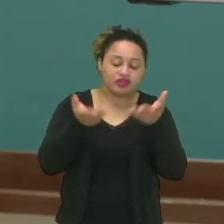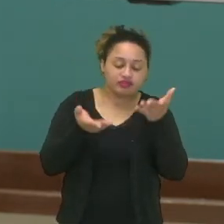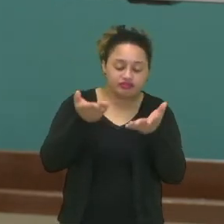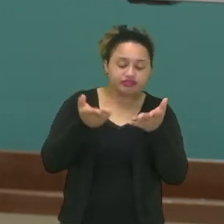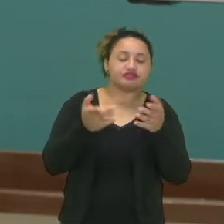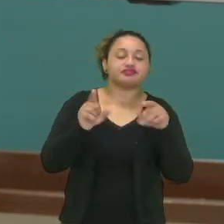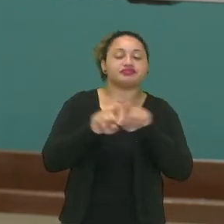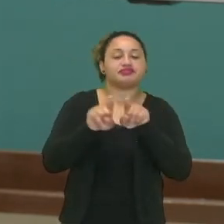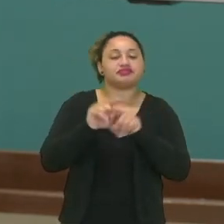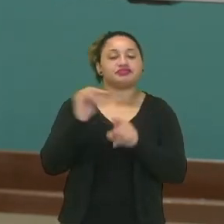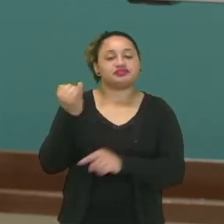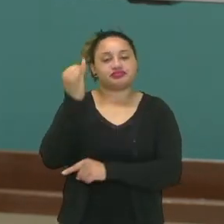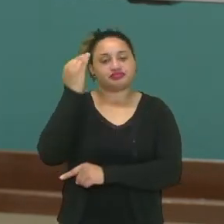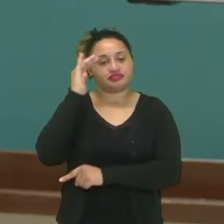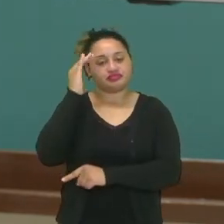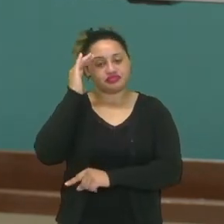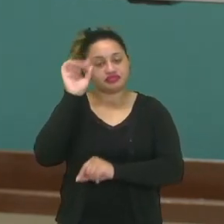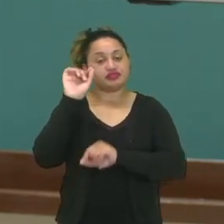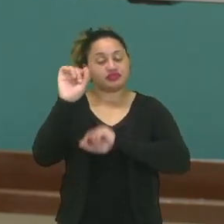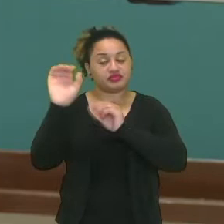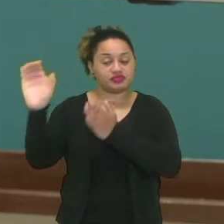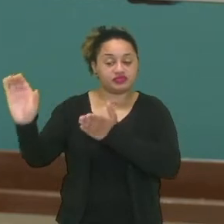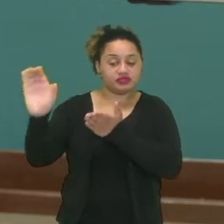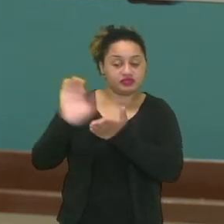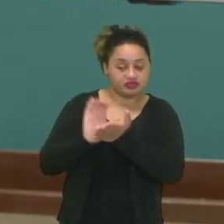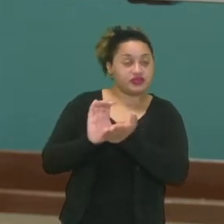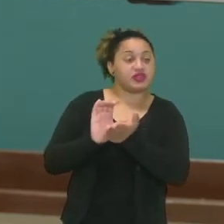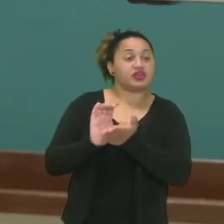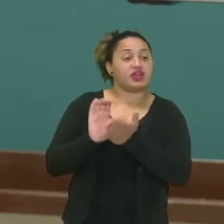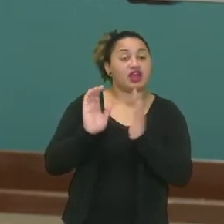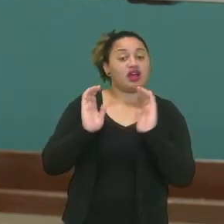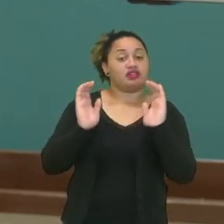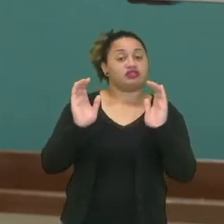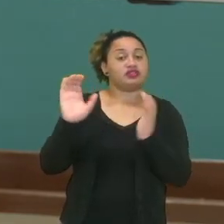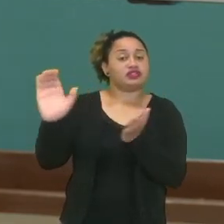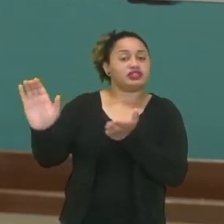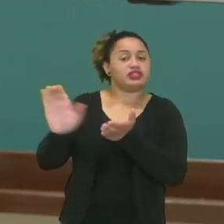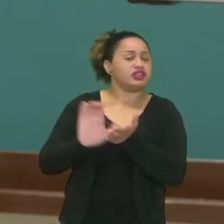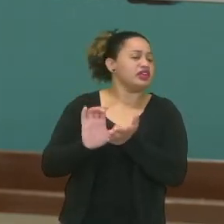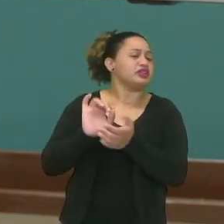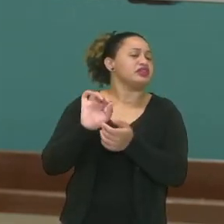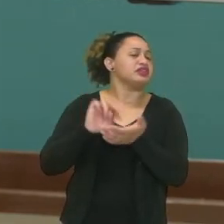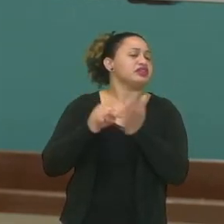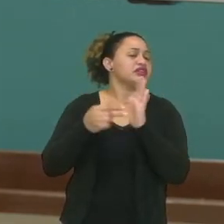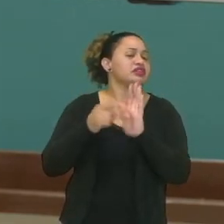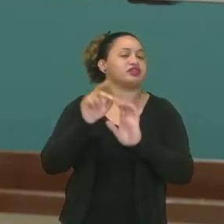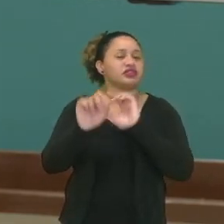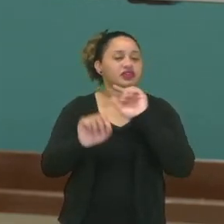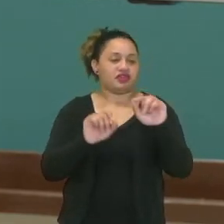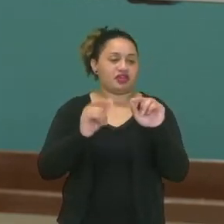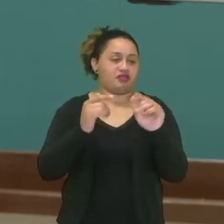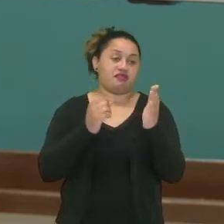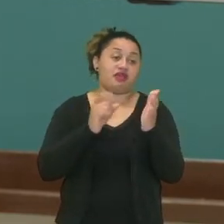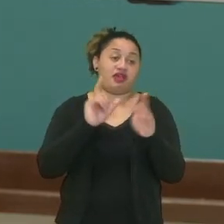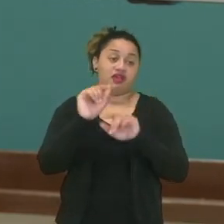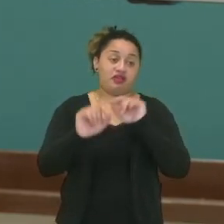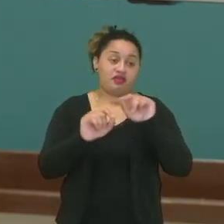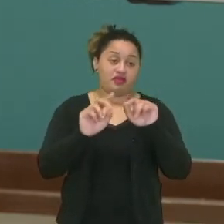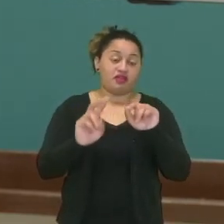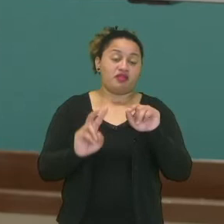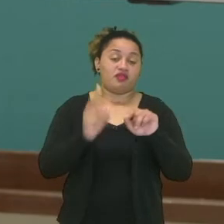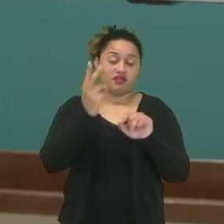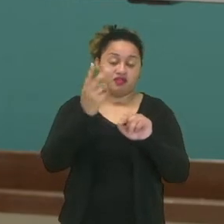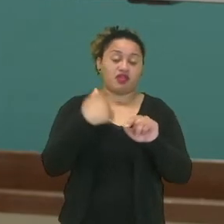entender também a função receita. O que seria a função receita? A função receita basicamente vai ser